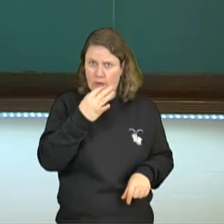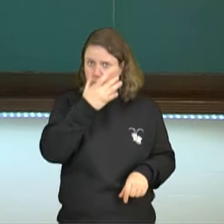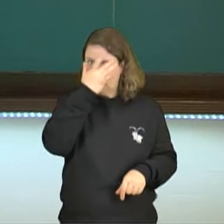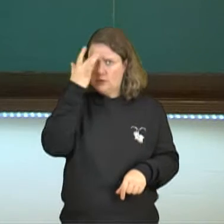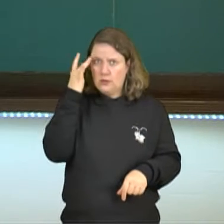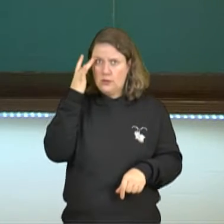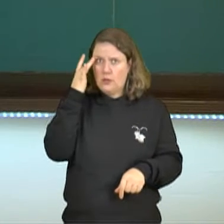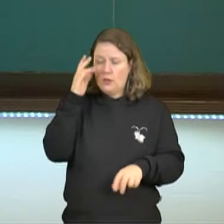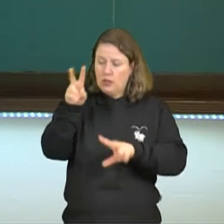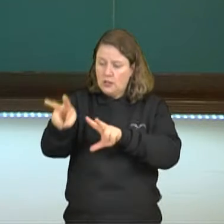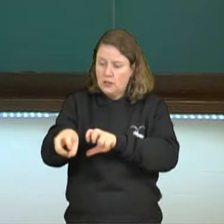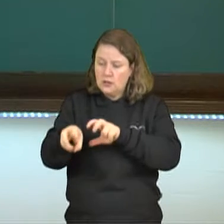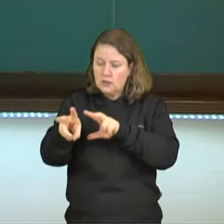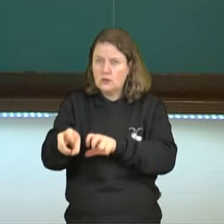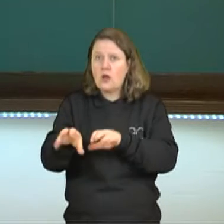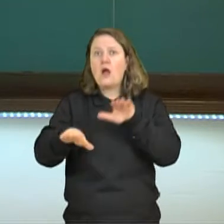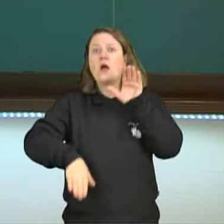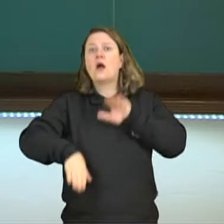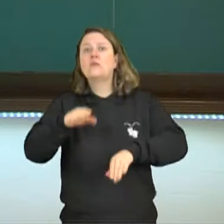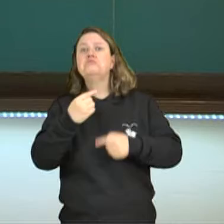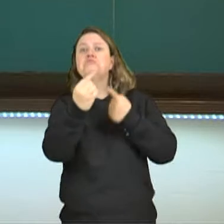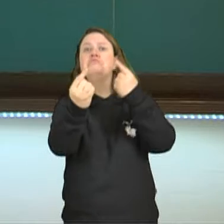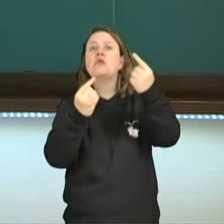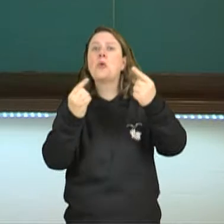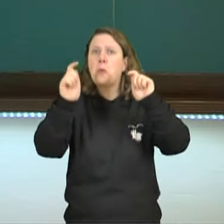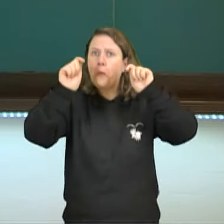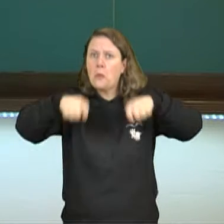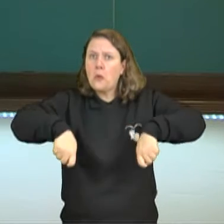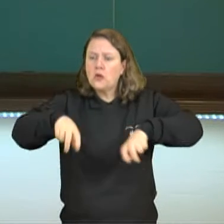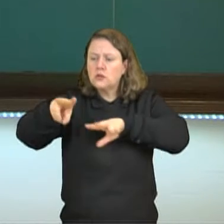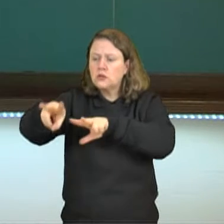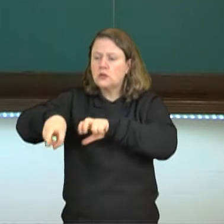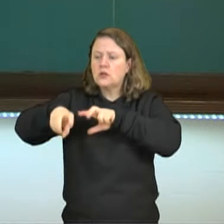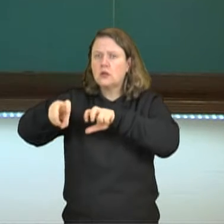agricultor, ou talvez você seja um agricultor tão importante